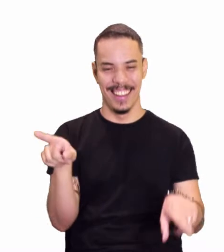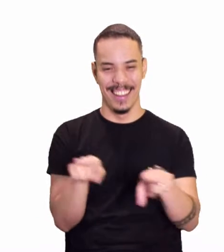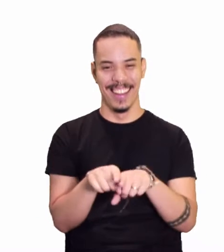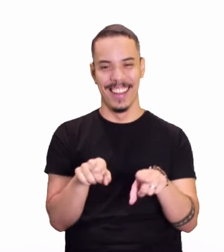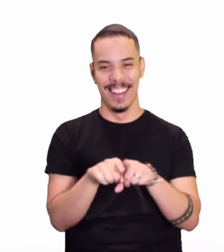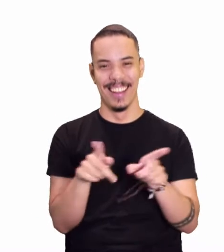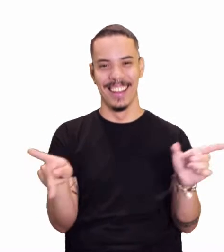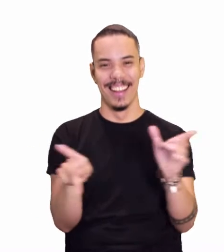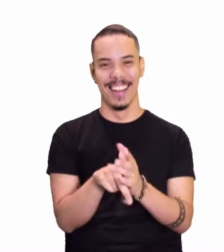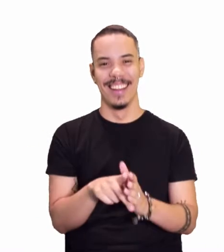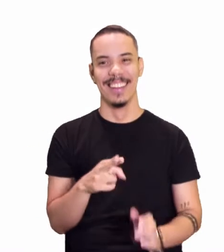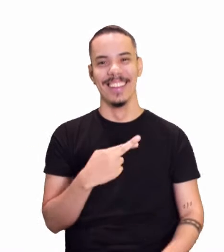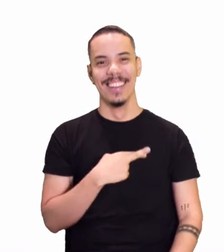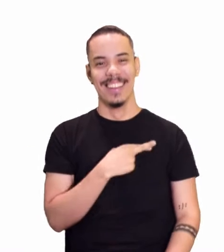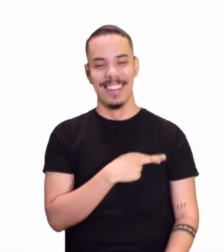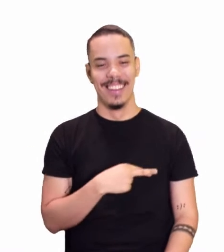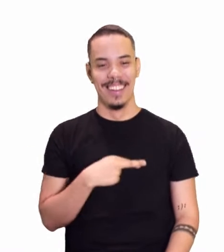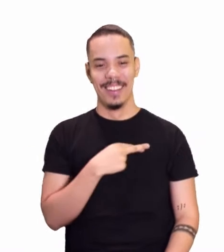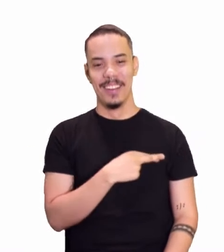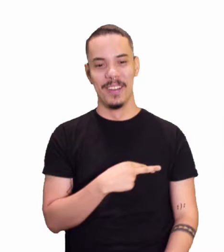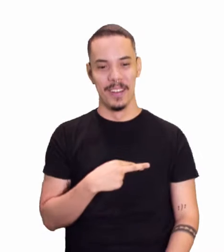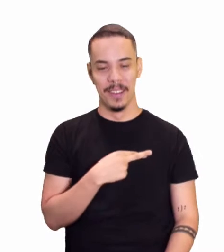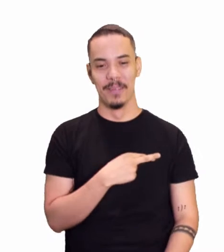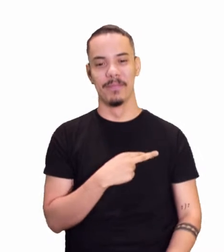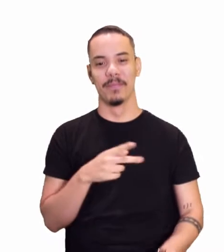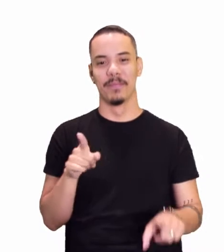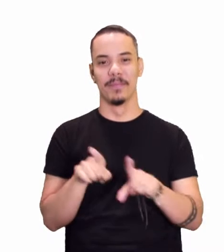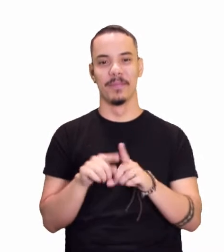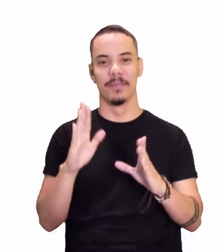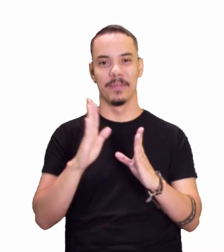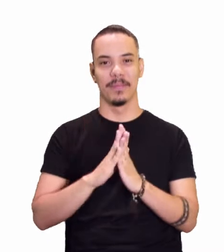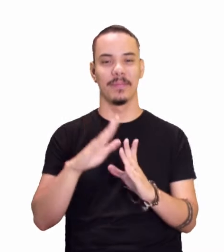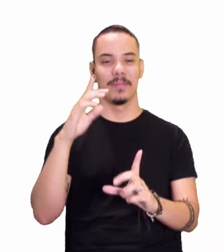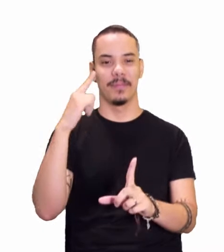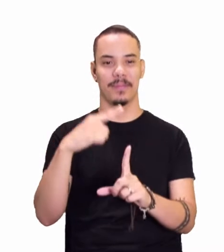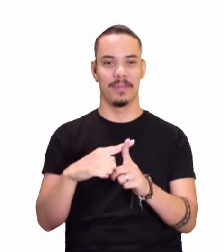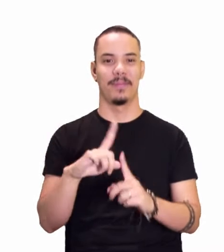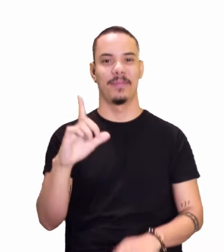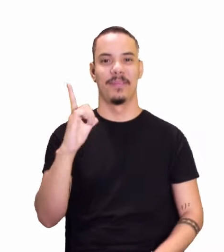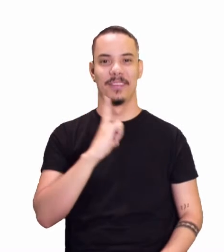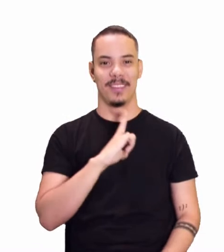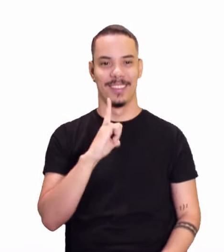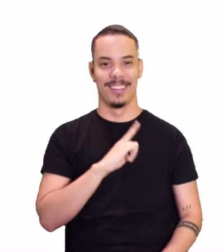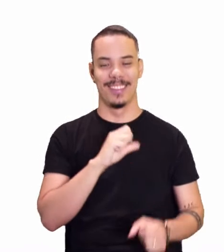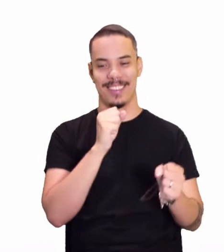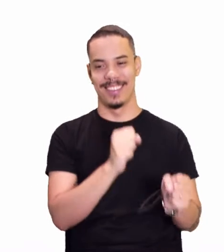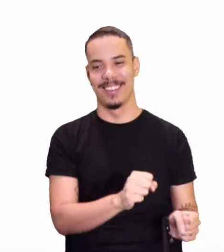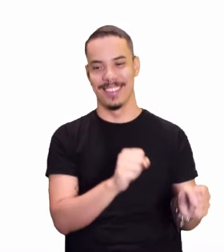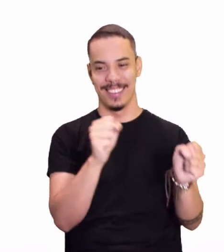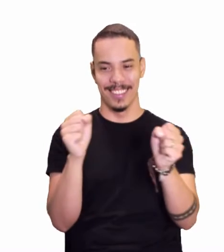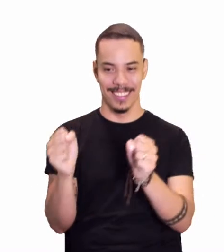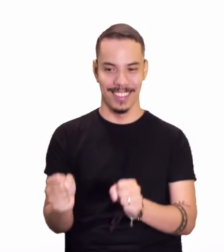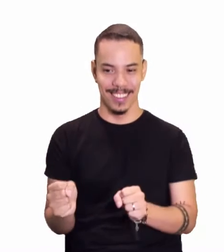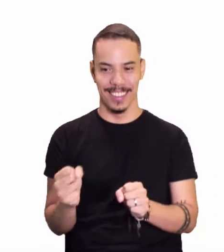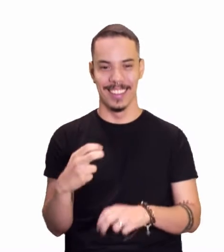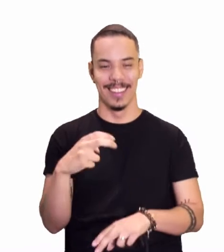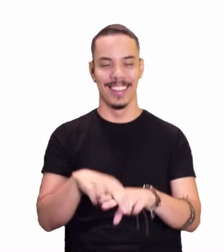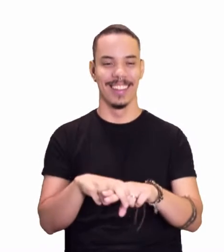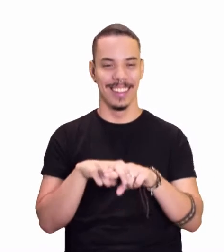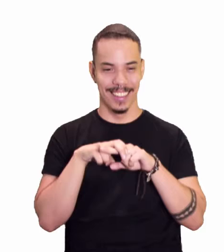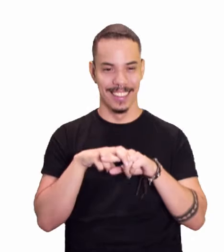Na questão religiosa. A igreja tinha muito poder. E logo